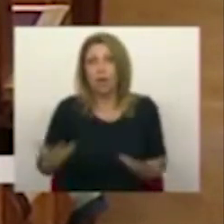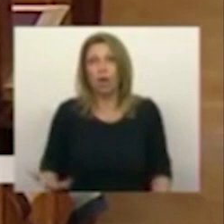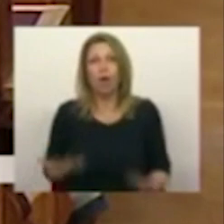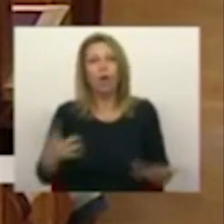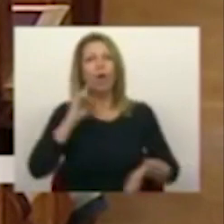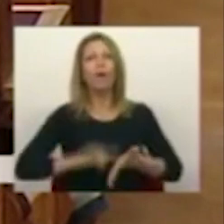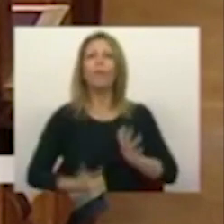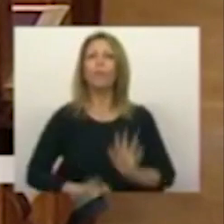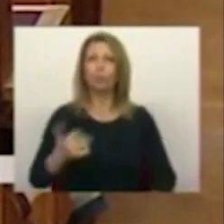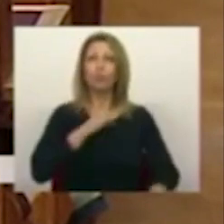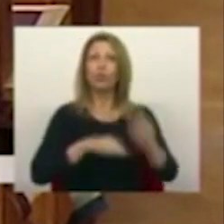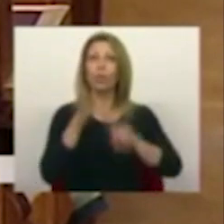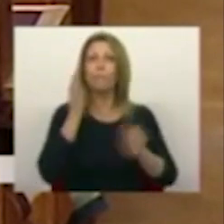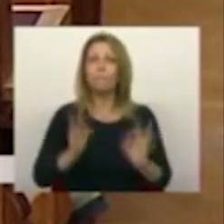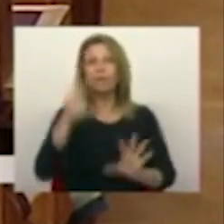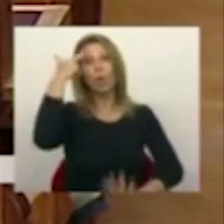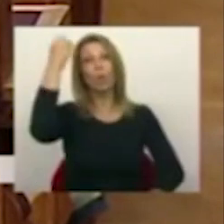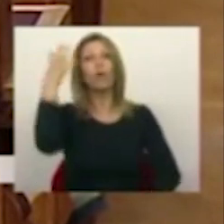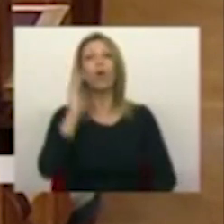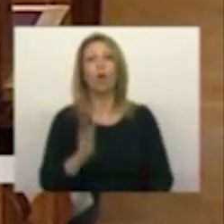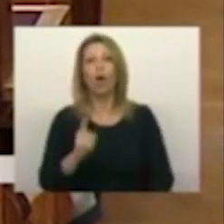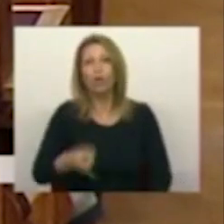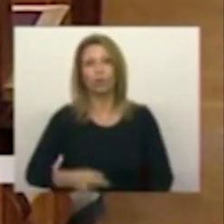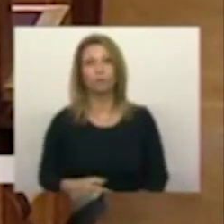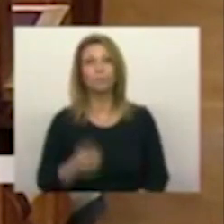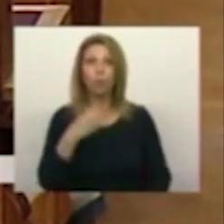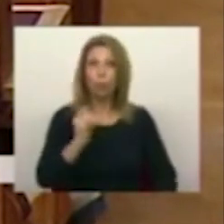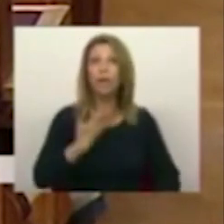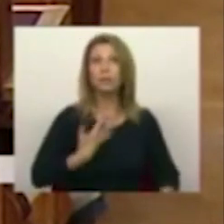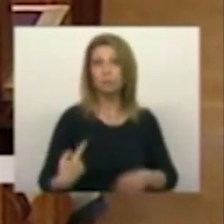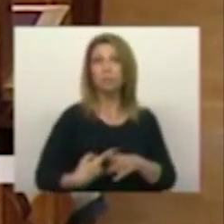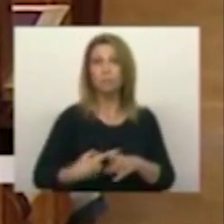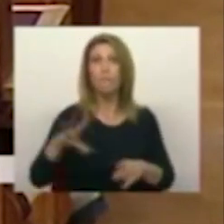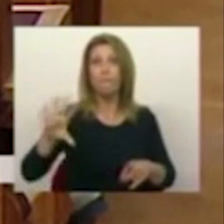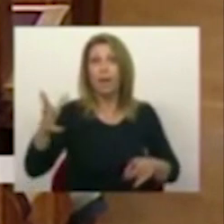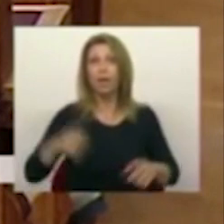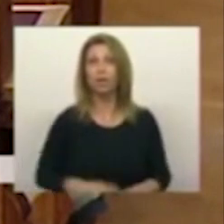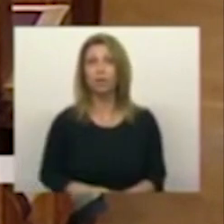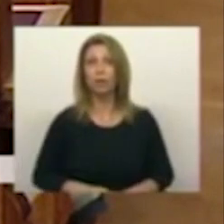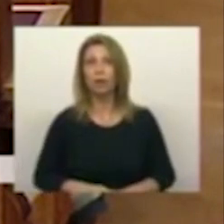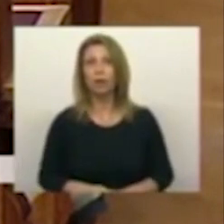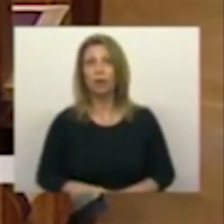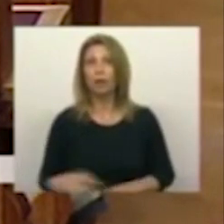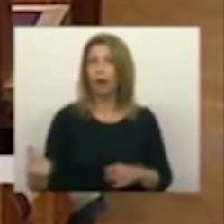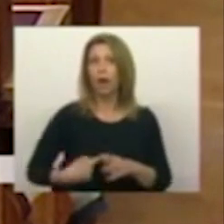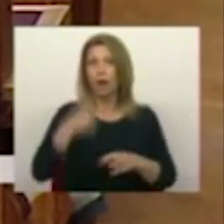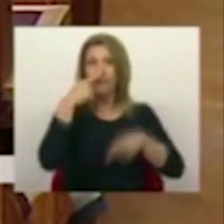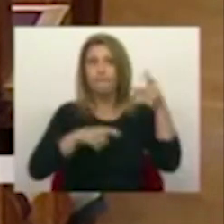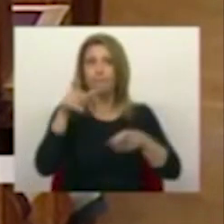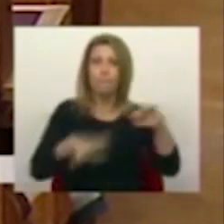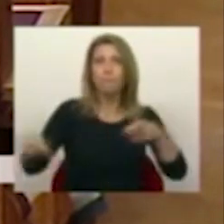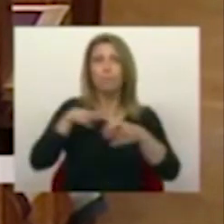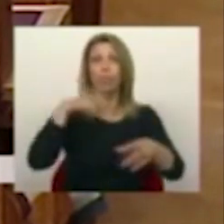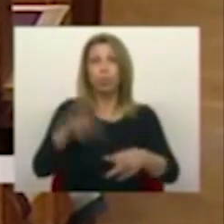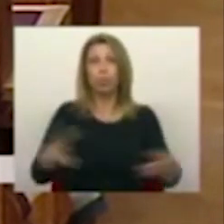que o Sr. Deputado tem que entender é o seguinte. O PSD está interessado no país, está interessado nos portugueses,